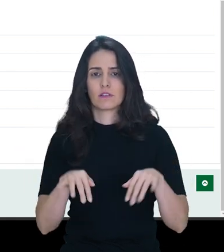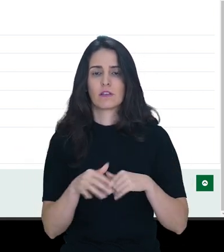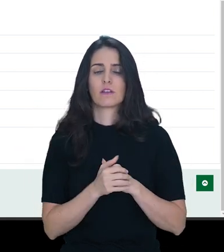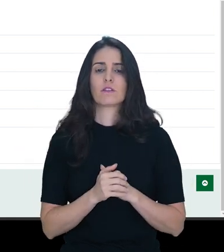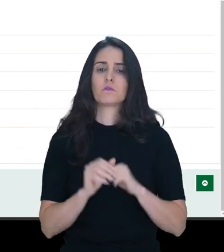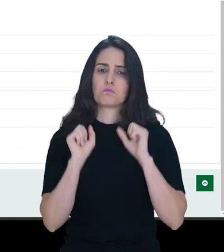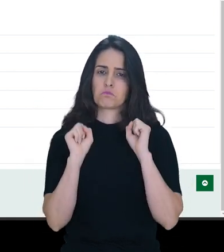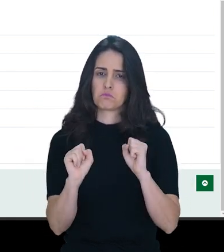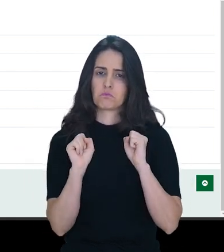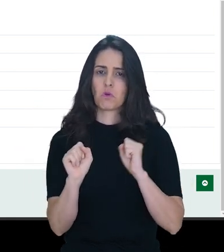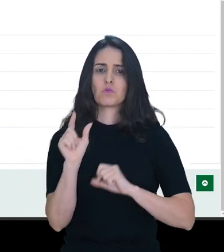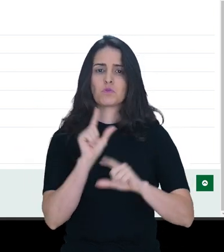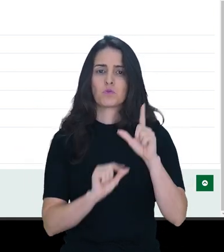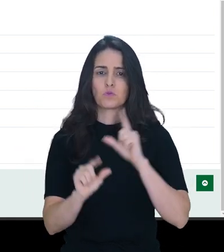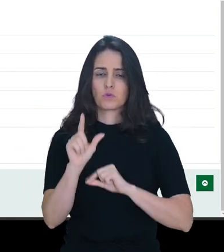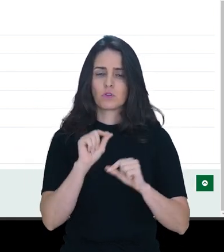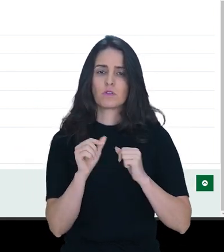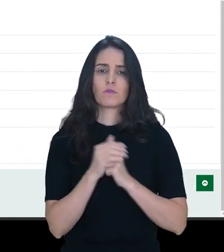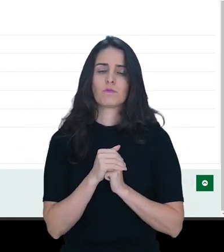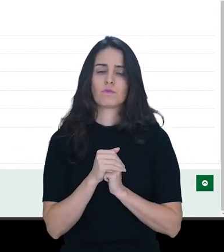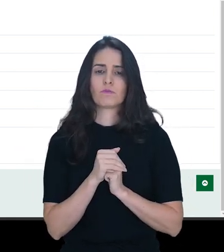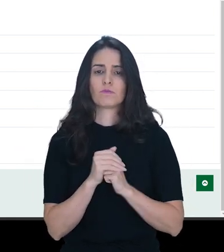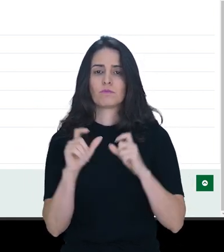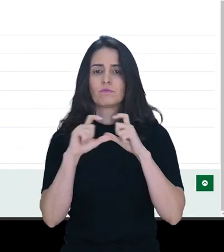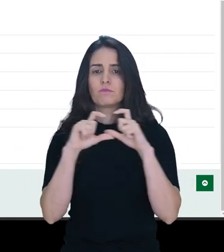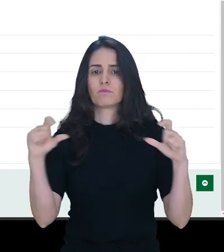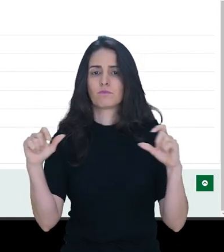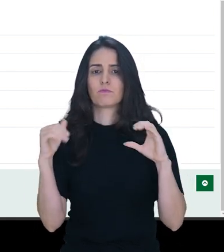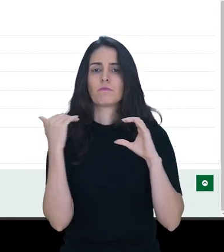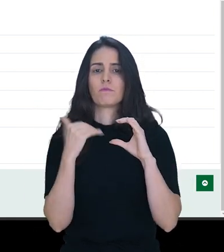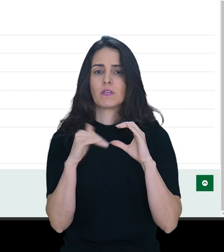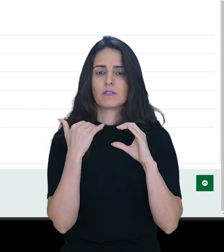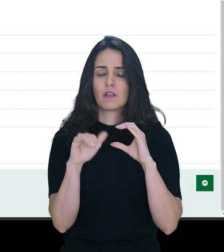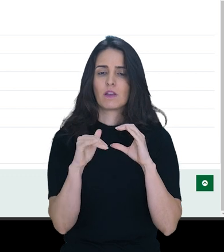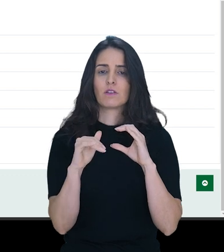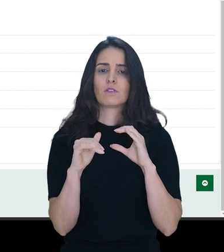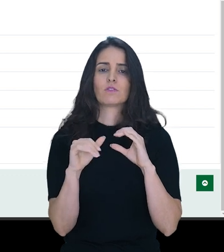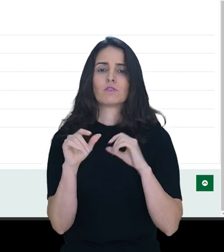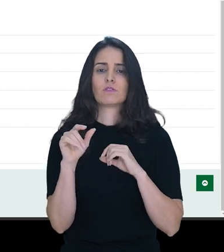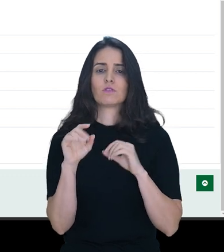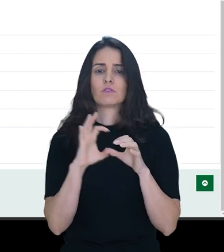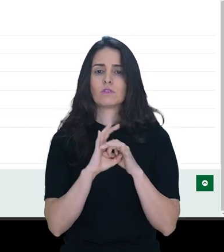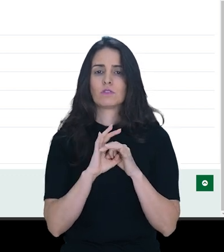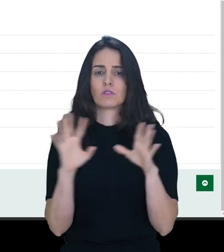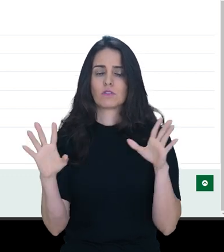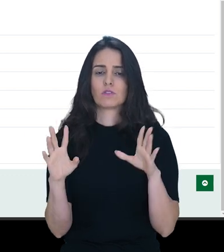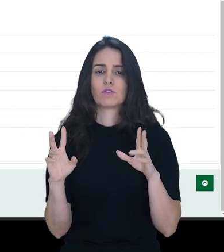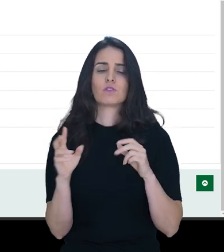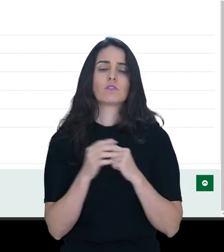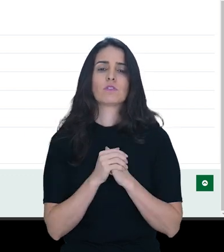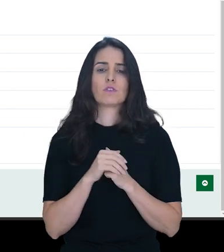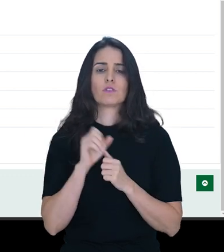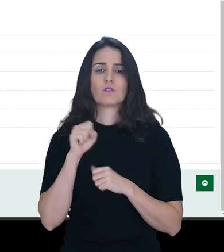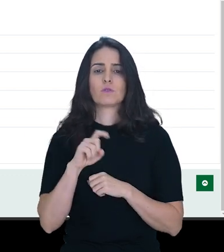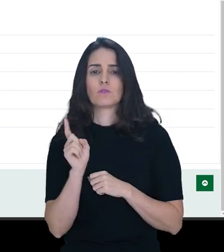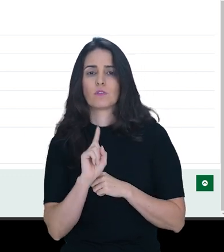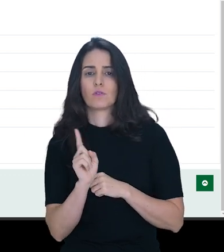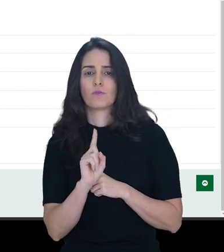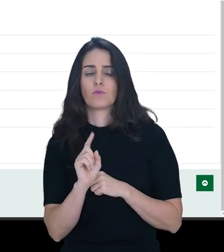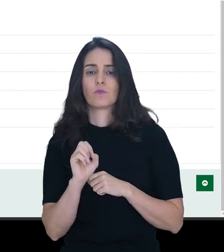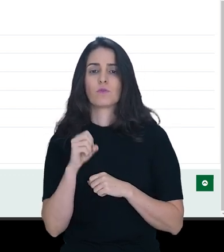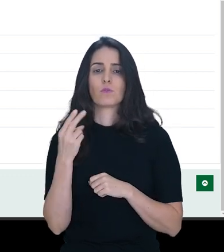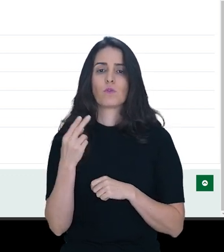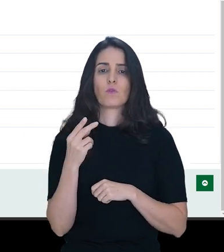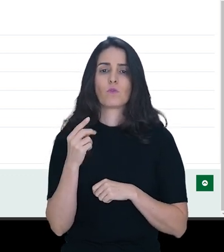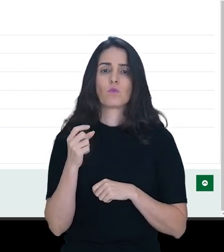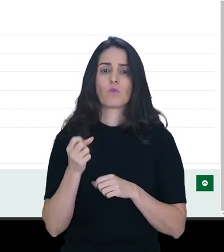eu posso escolher se eu vou deixar essas mensagens sempre disponíveis ou então se vai ter um número